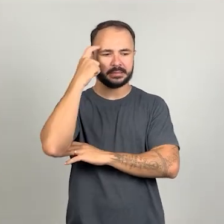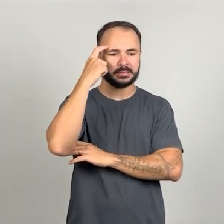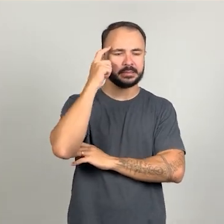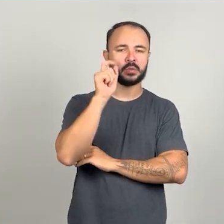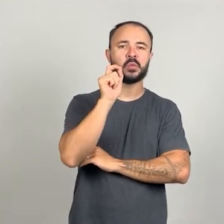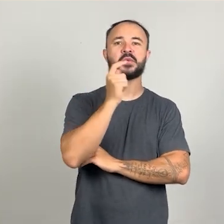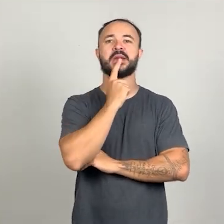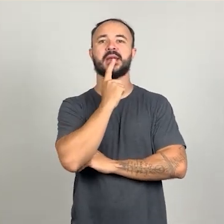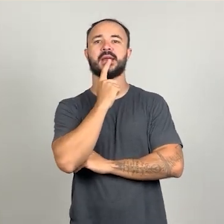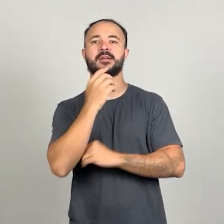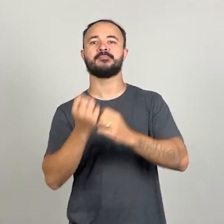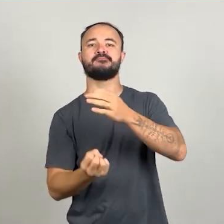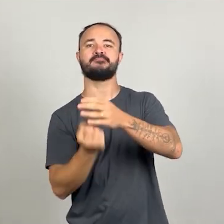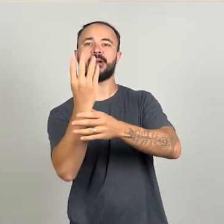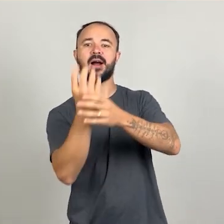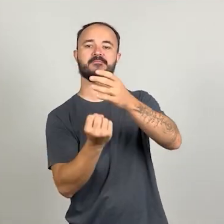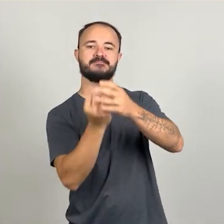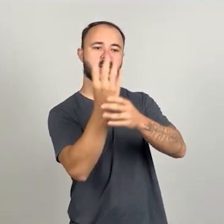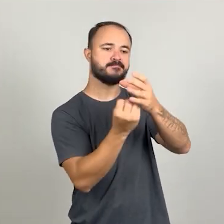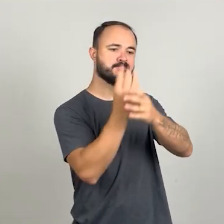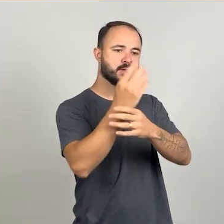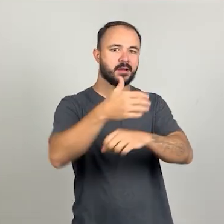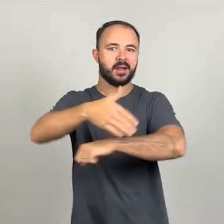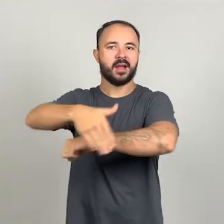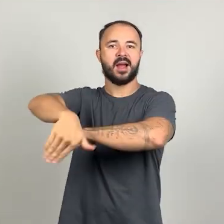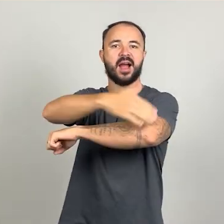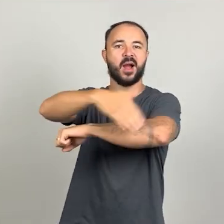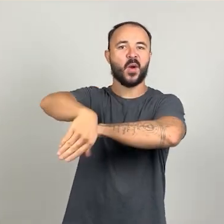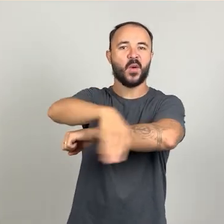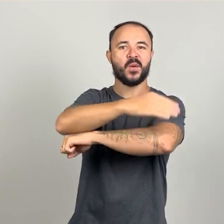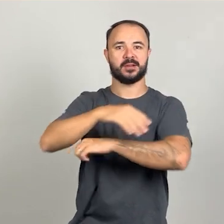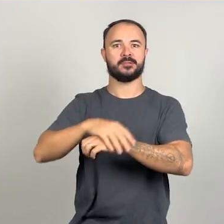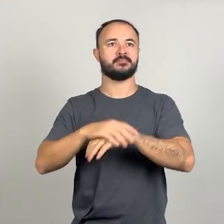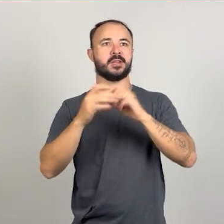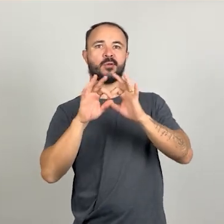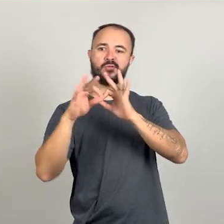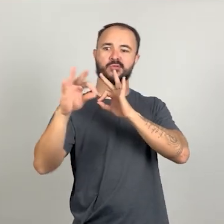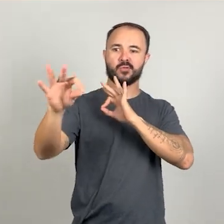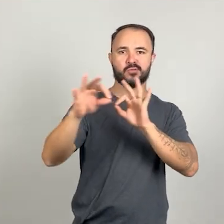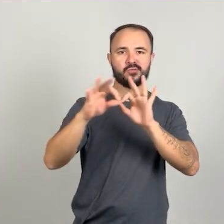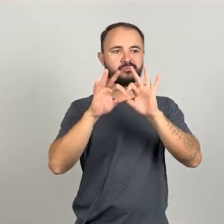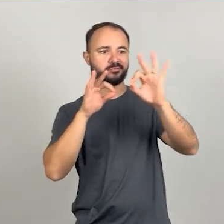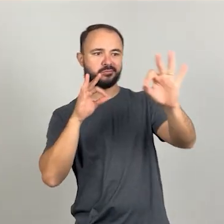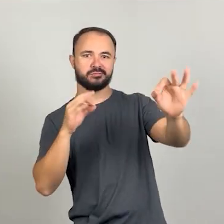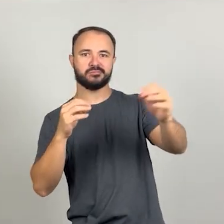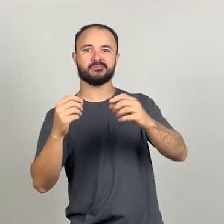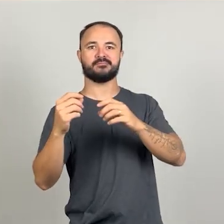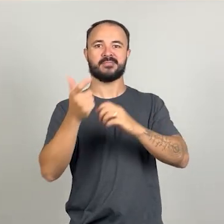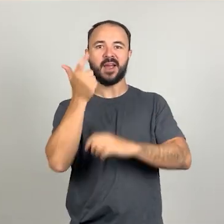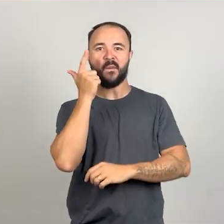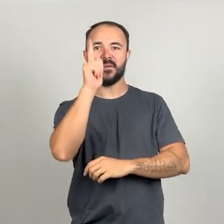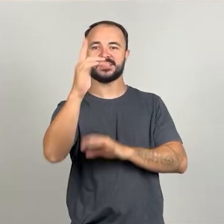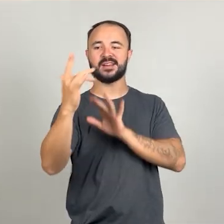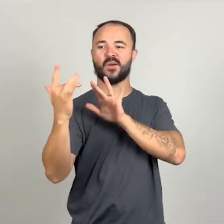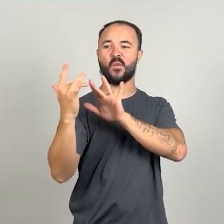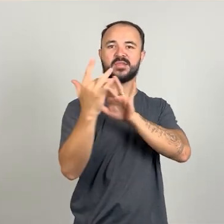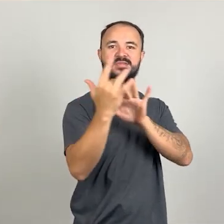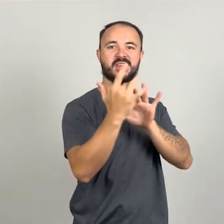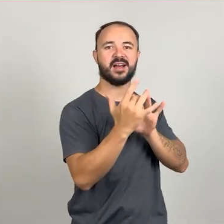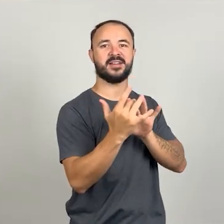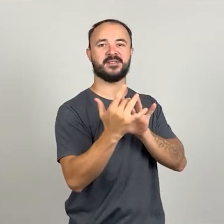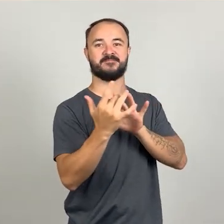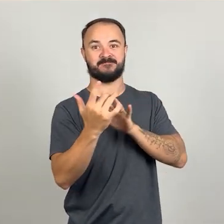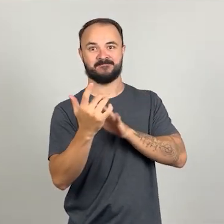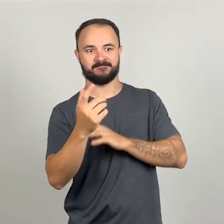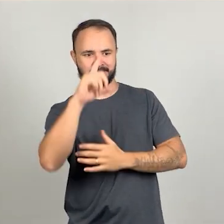muitas estradas para interligar os locais mais distantes do Brasil. E aí ele